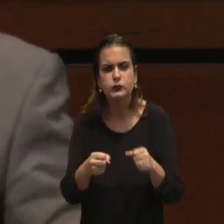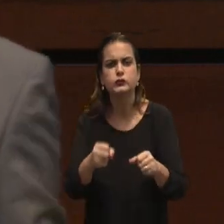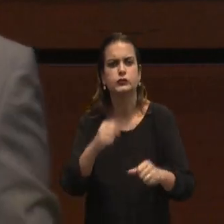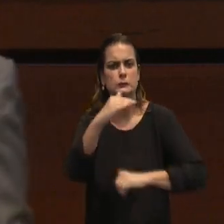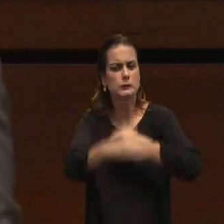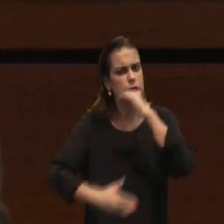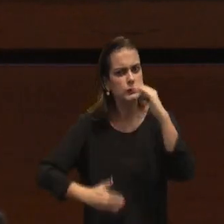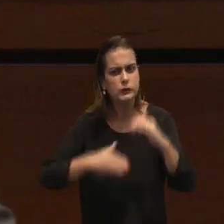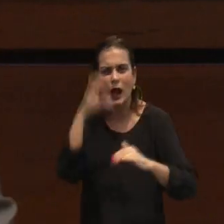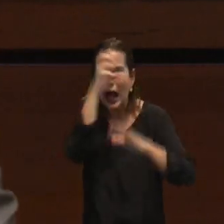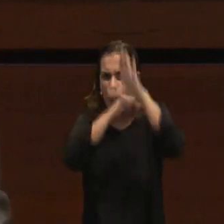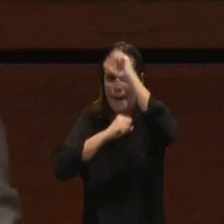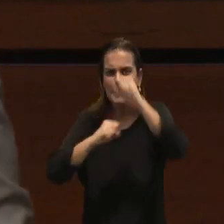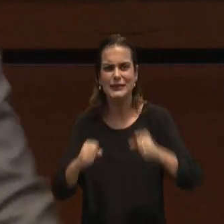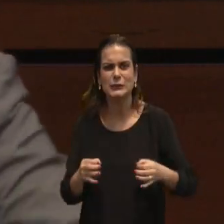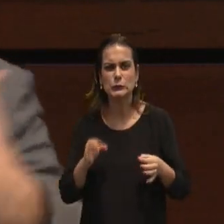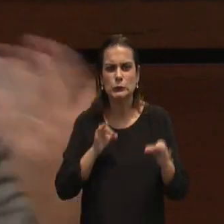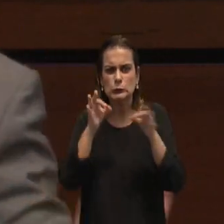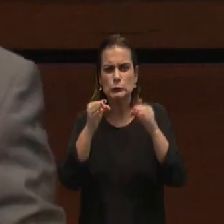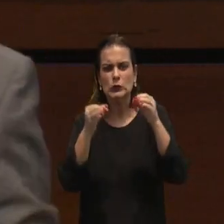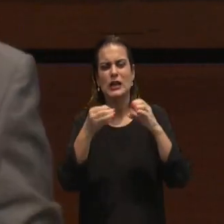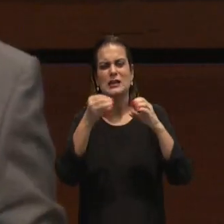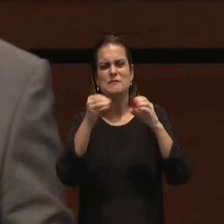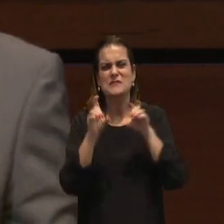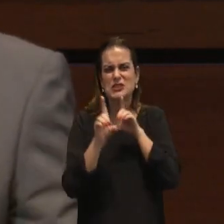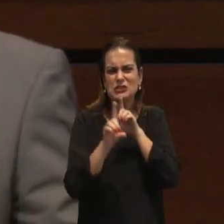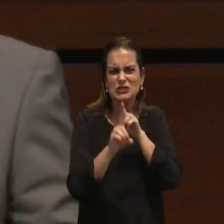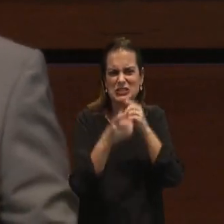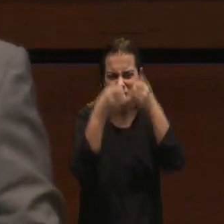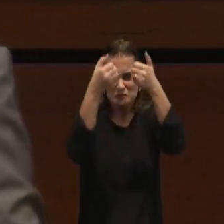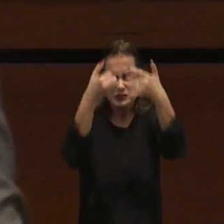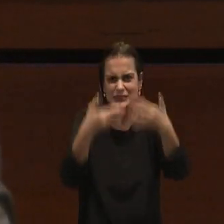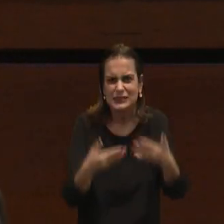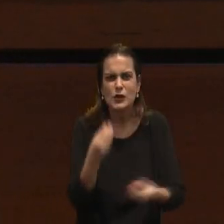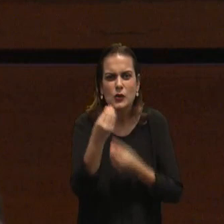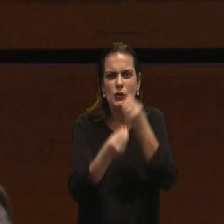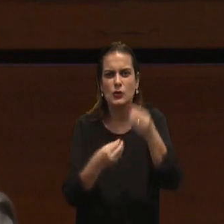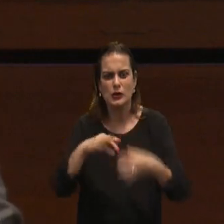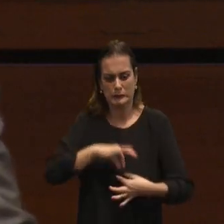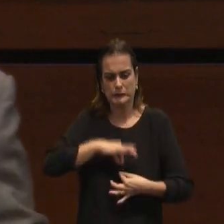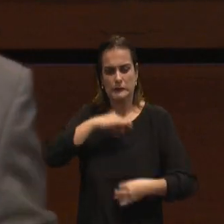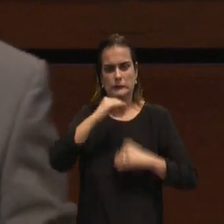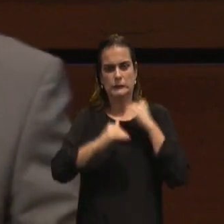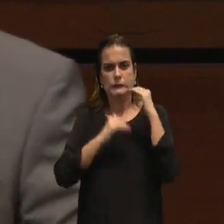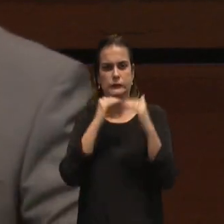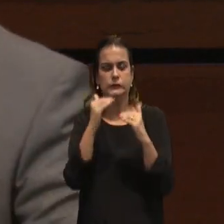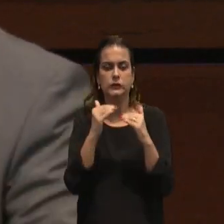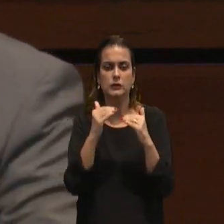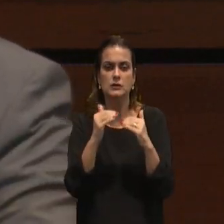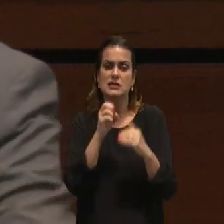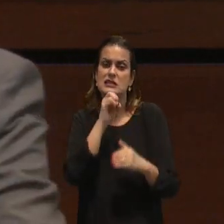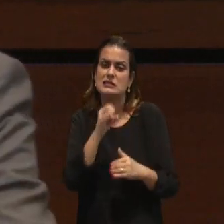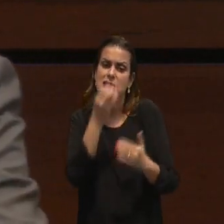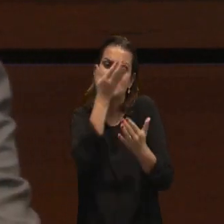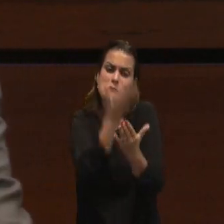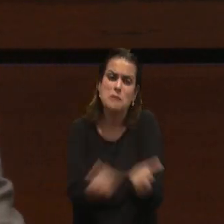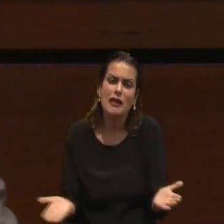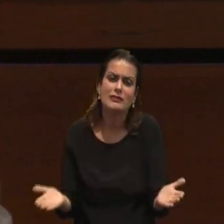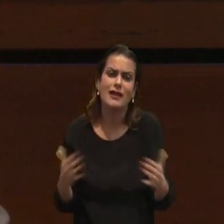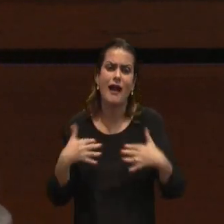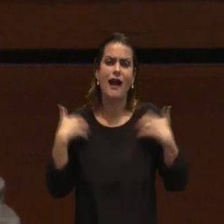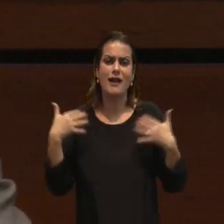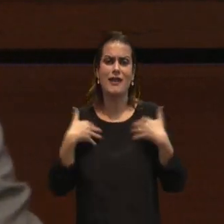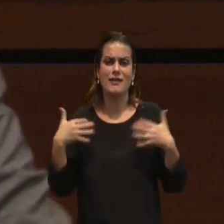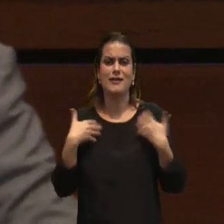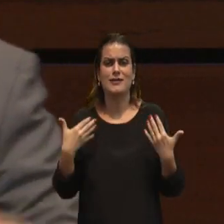nutrindo, aprendendo de uma maneira didática e crescendo na vida espiritual. O perigo da perda da alegria como ingrediente da